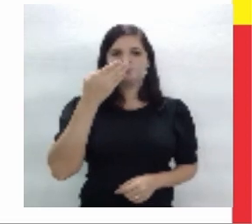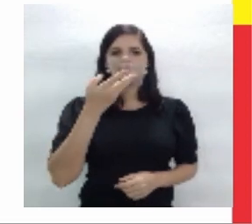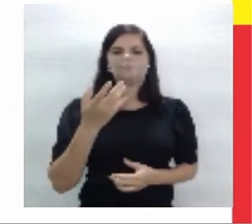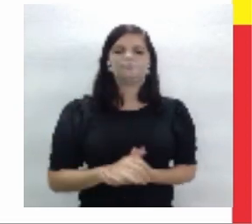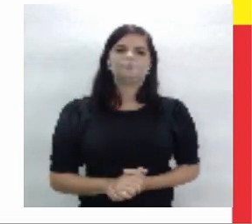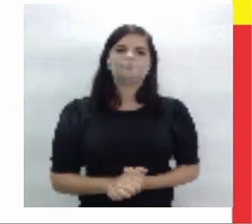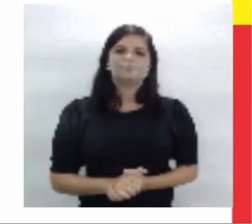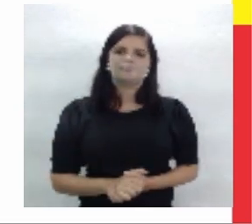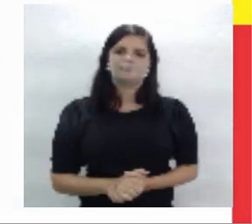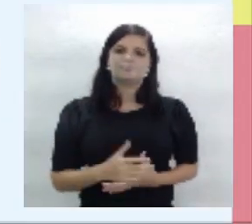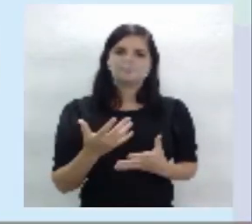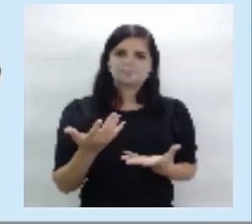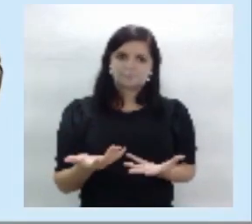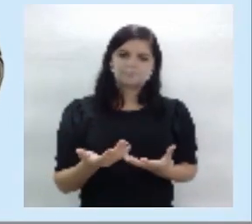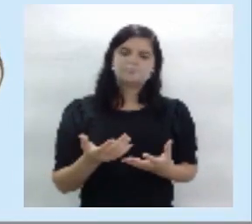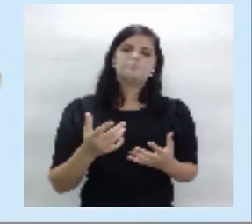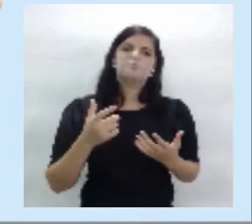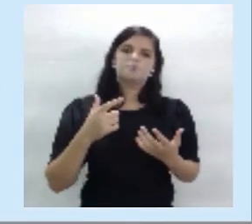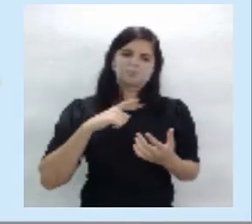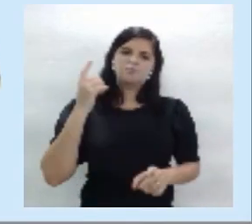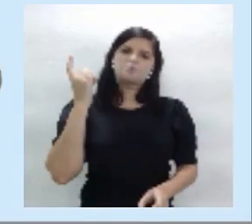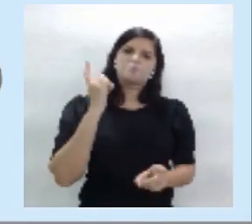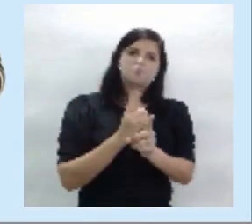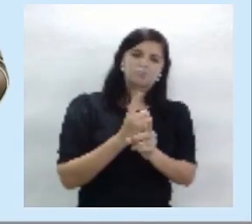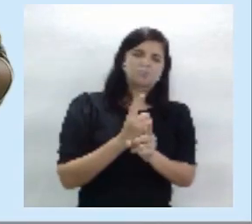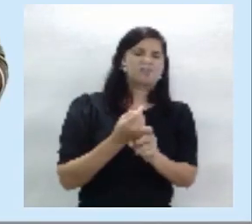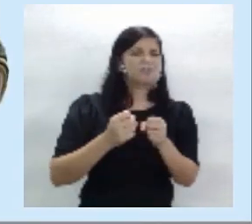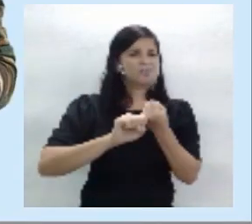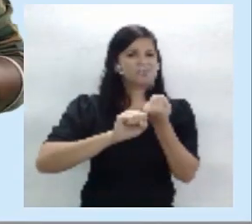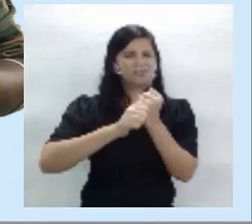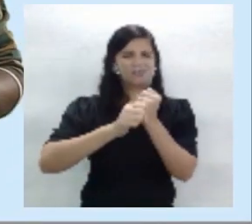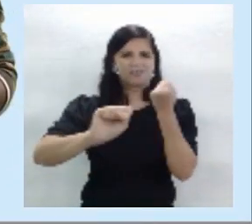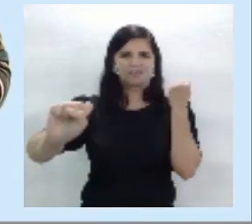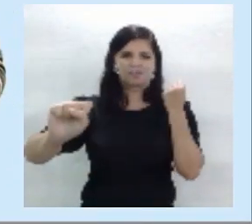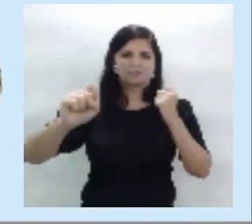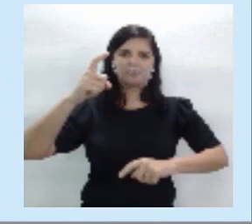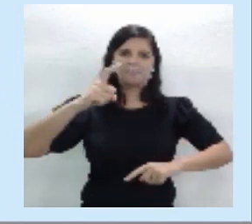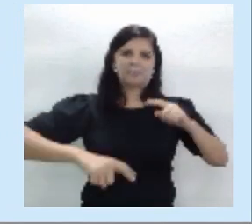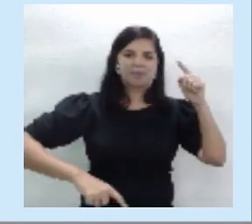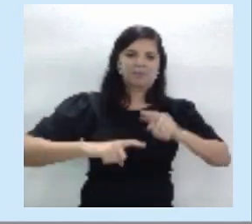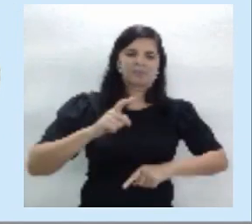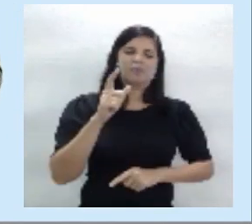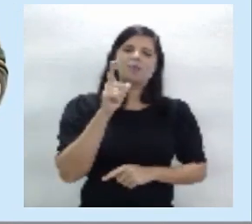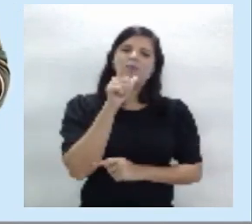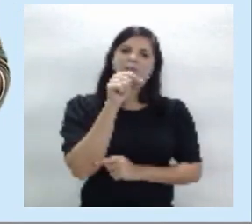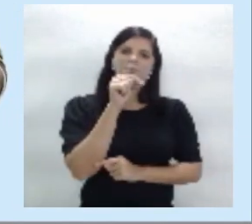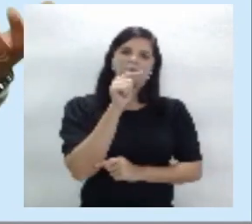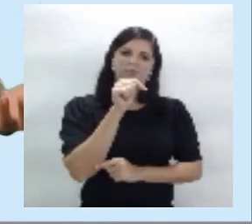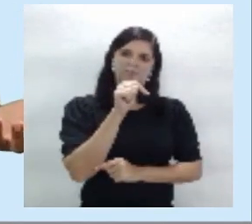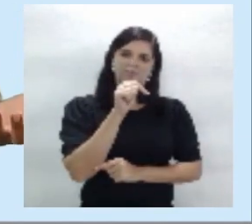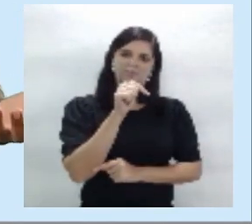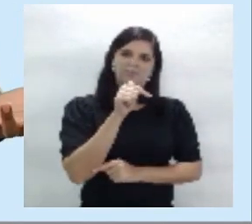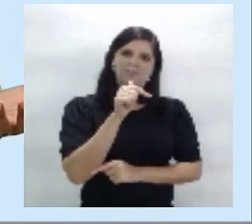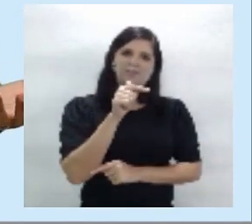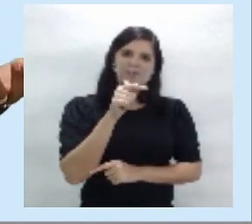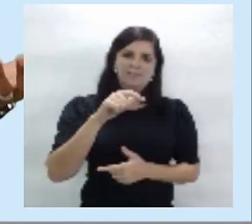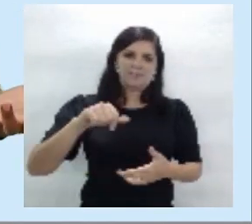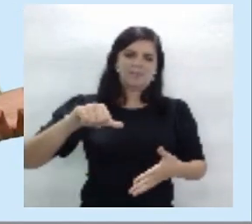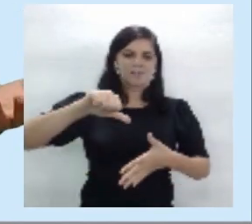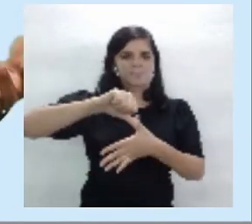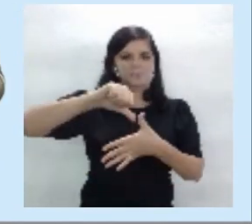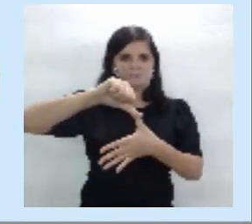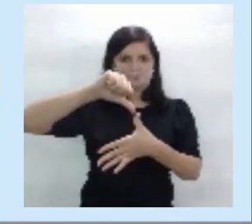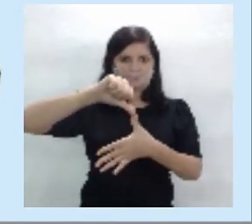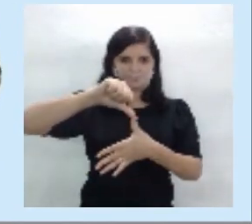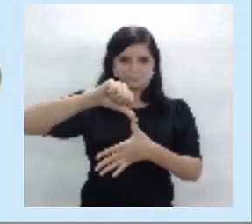gente, olha para mim, há uma disponibilidade, né, muito grande de recursos hídricos, tá? Aqui na América do